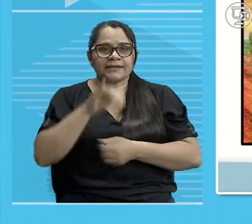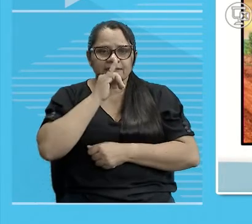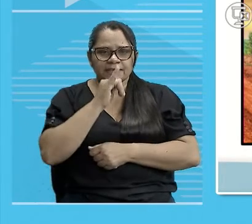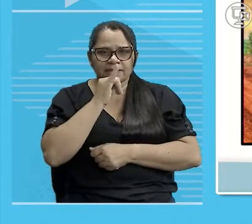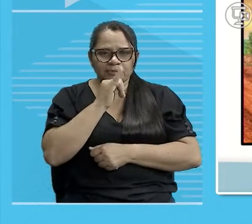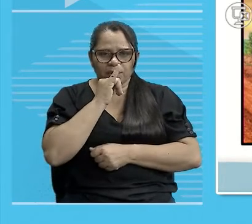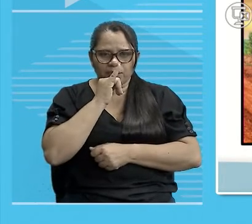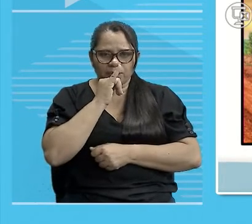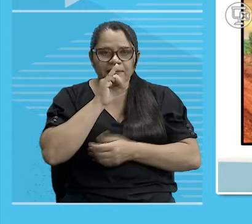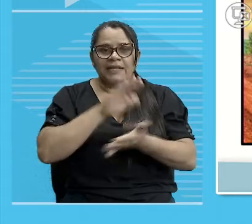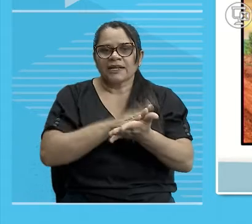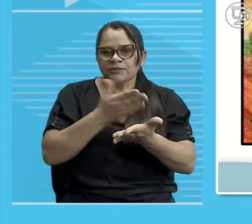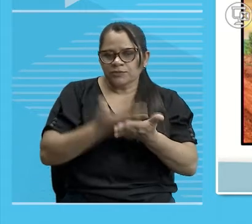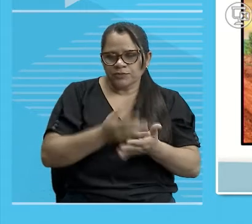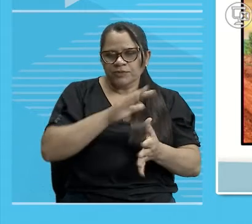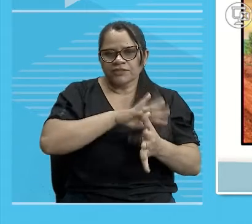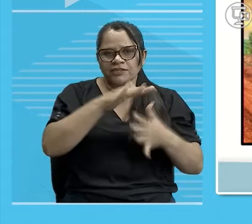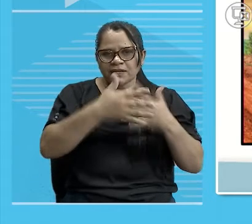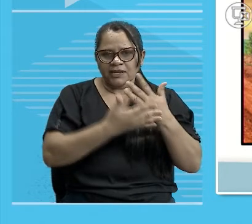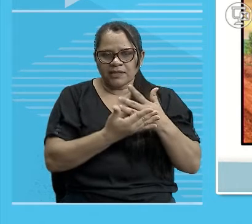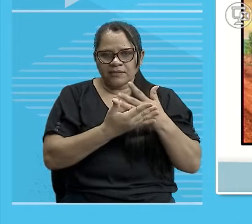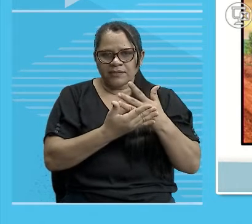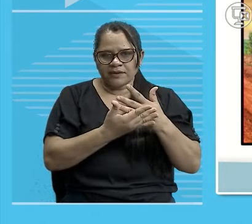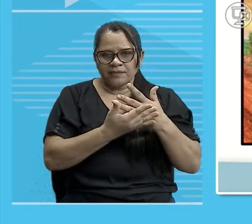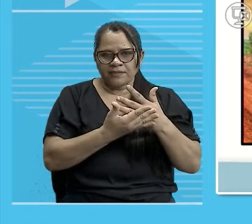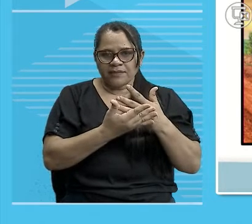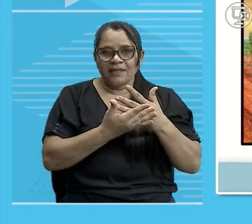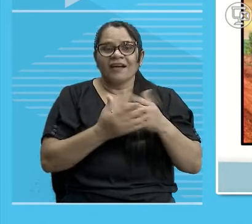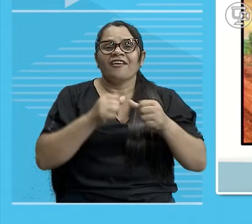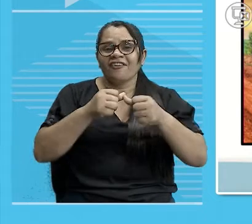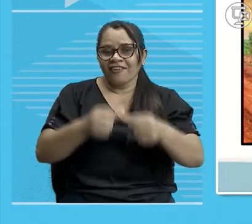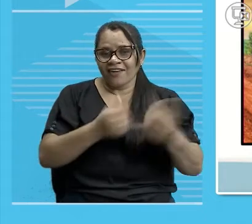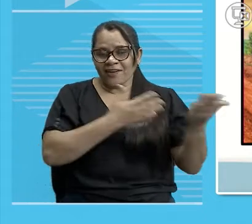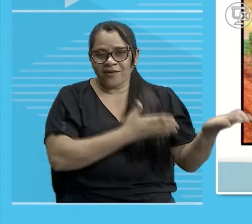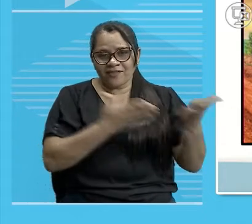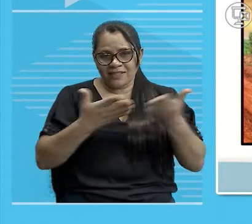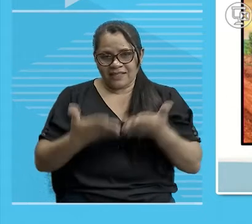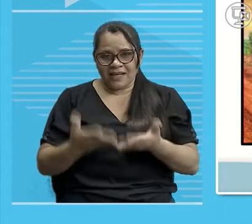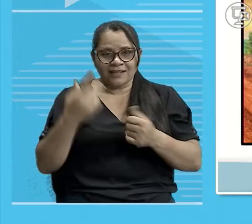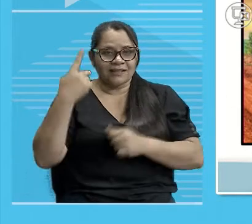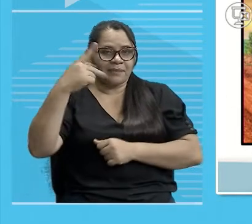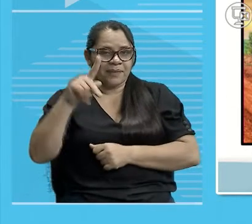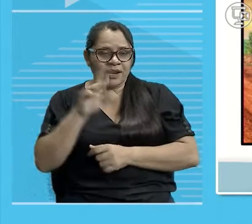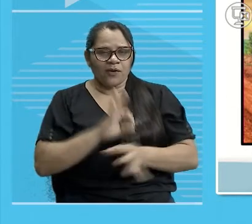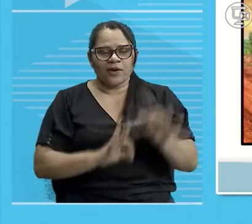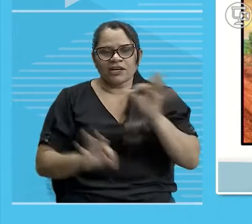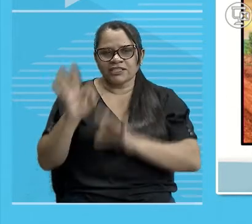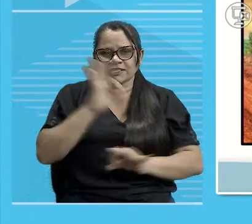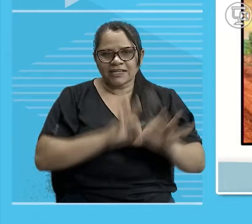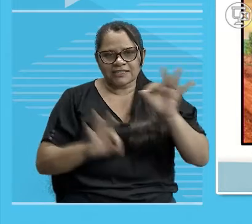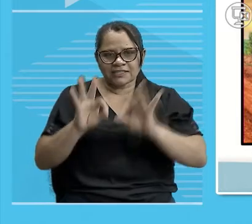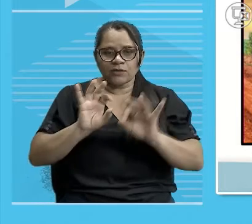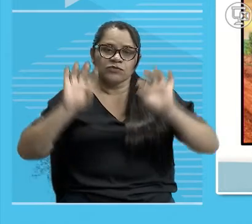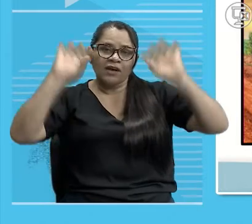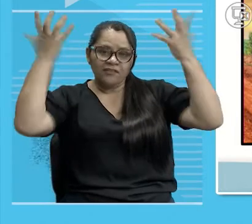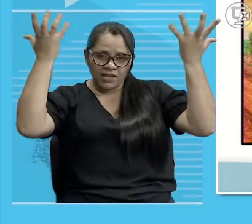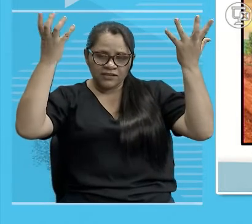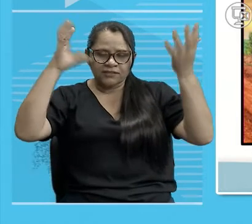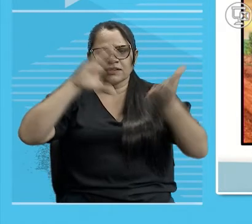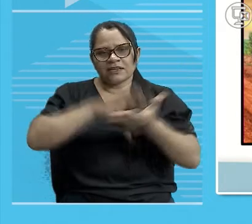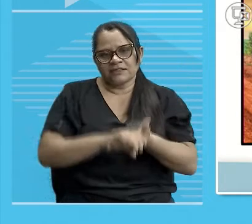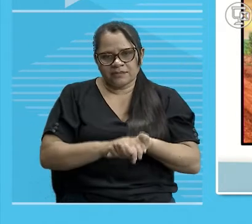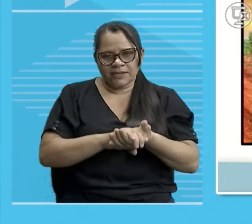a tradutora de libras ela foi convidada para fazer organizar uma festa de casamento